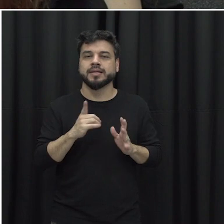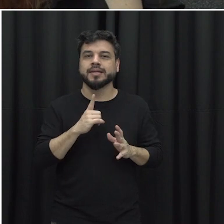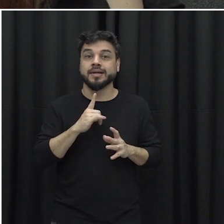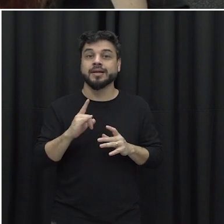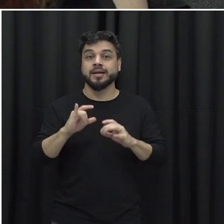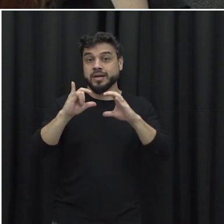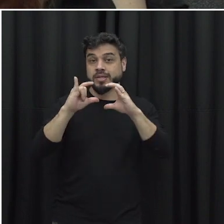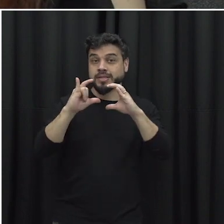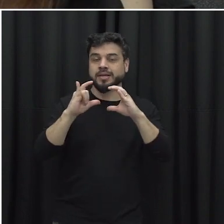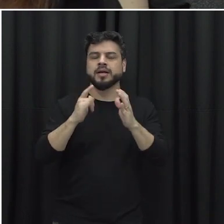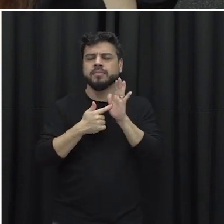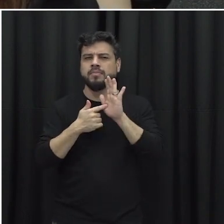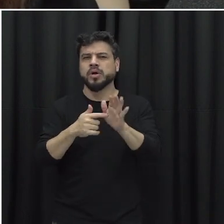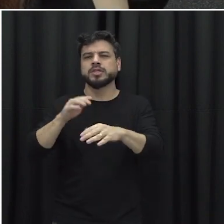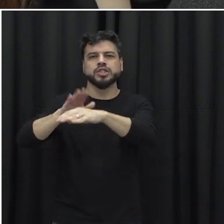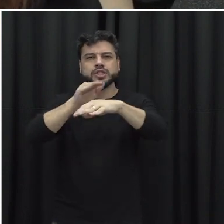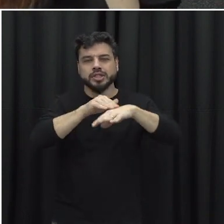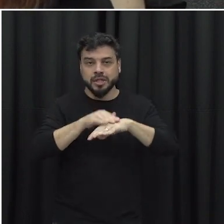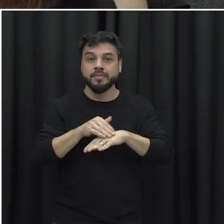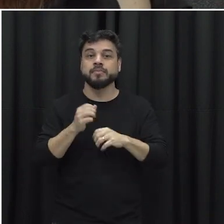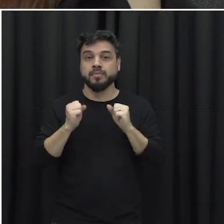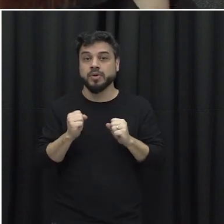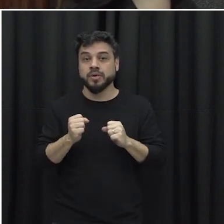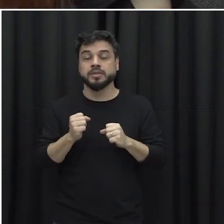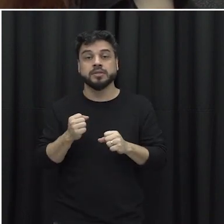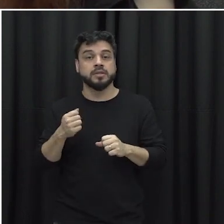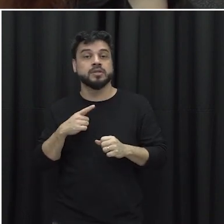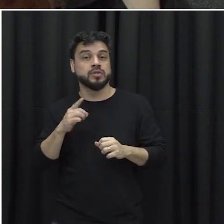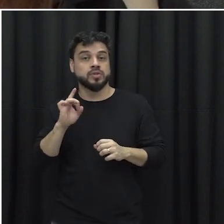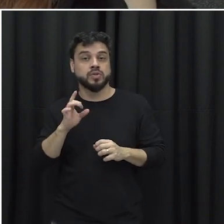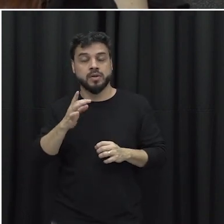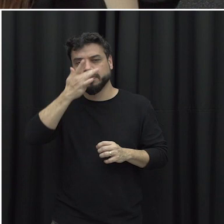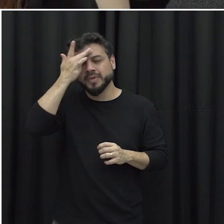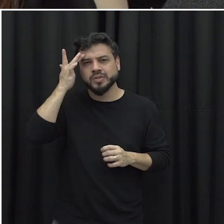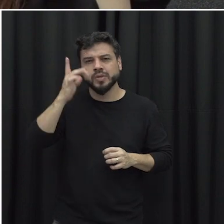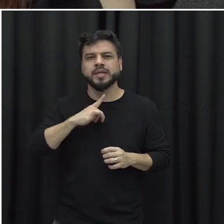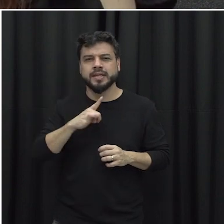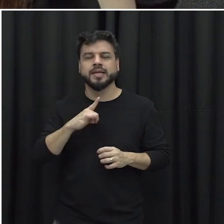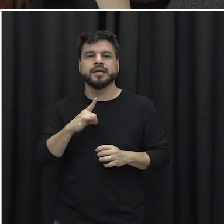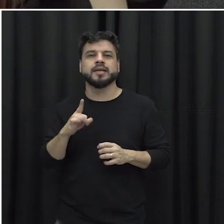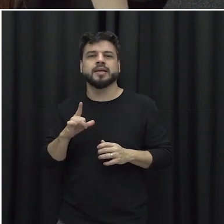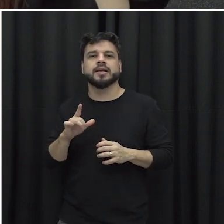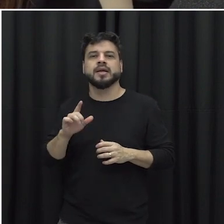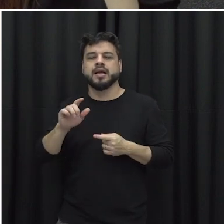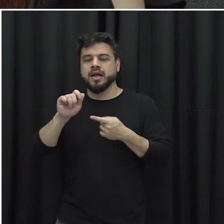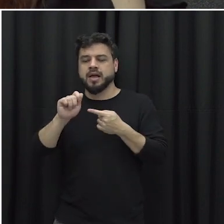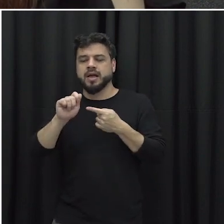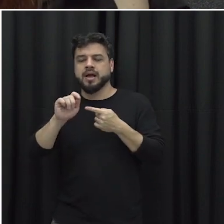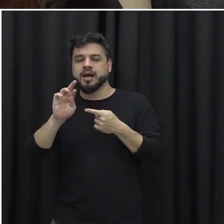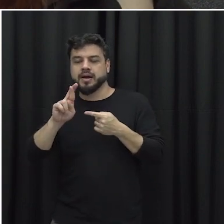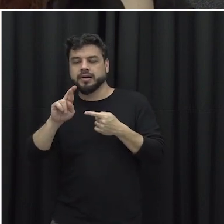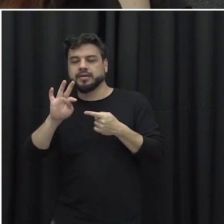do laboratório, tem as informações lá, né, para pessoas que tenham cães que tenham osteoartrite,